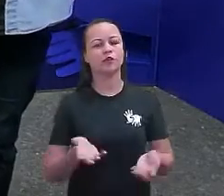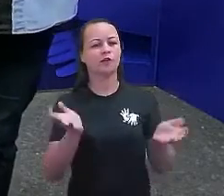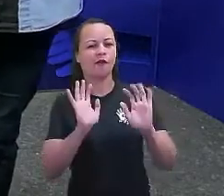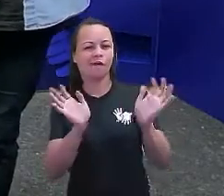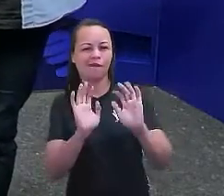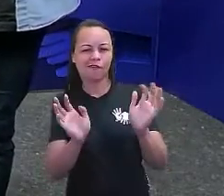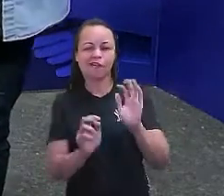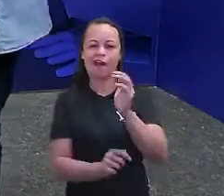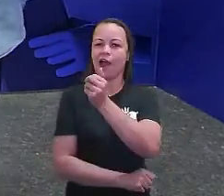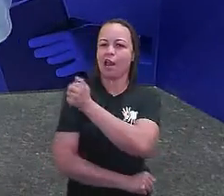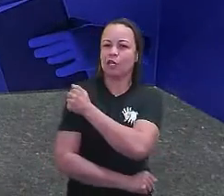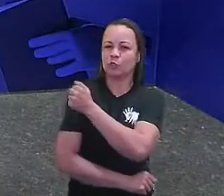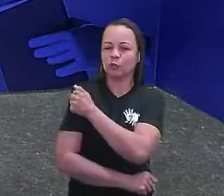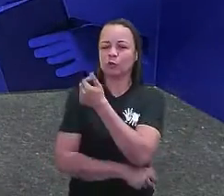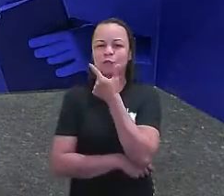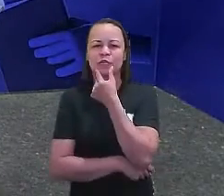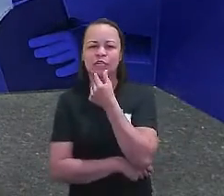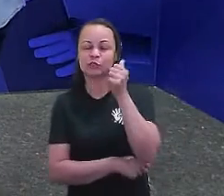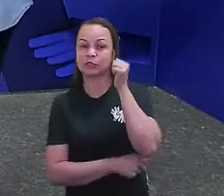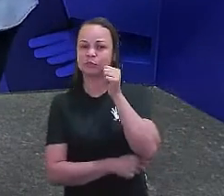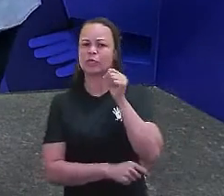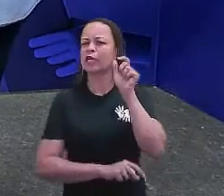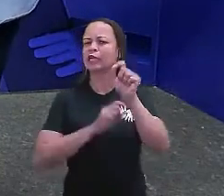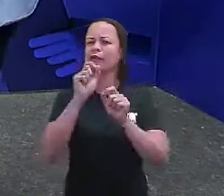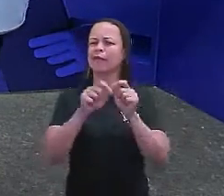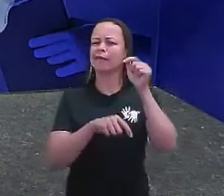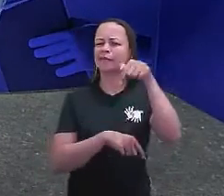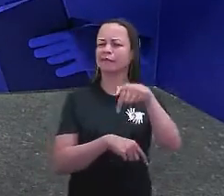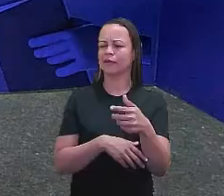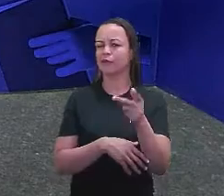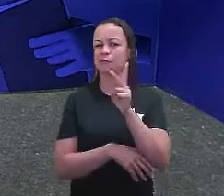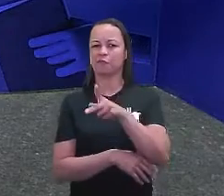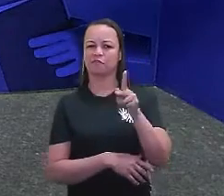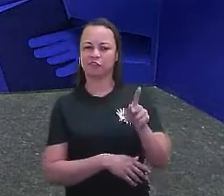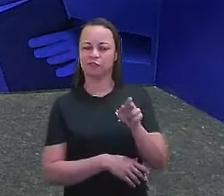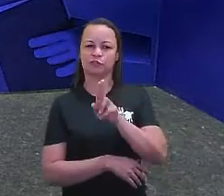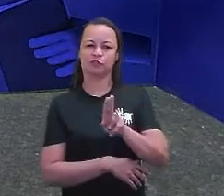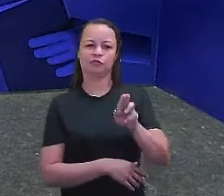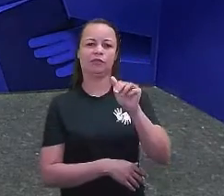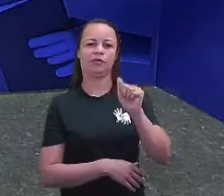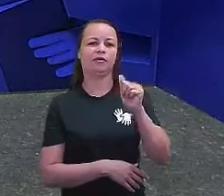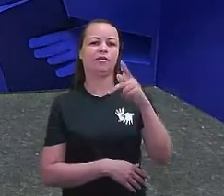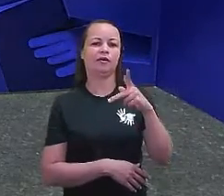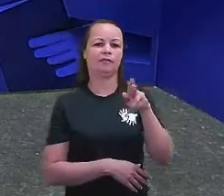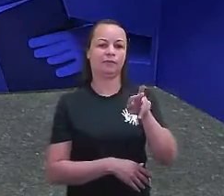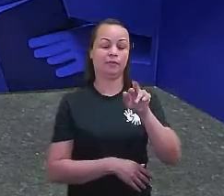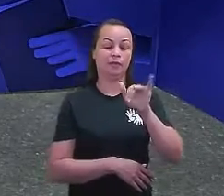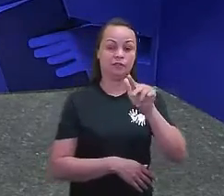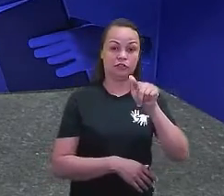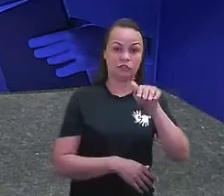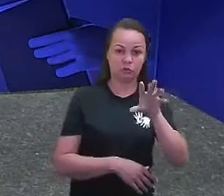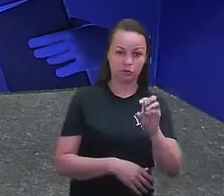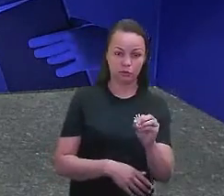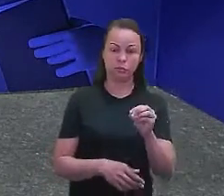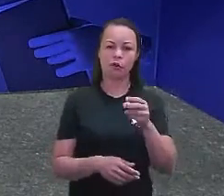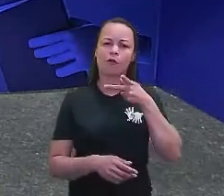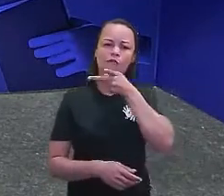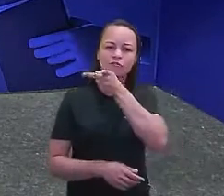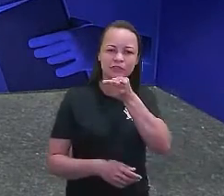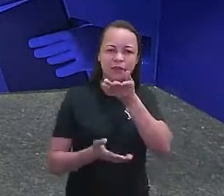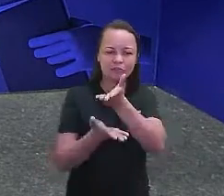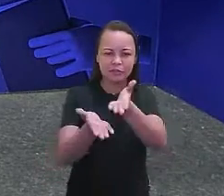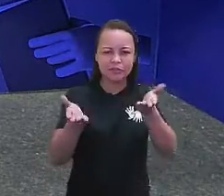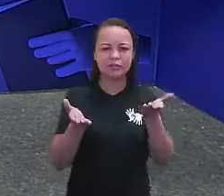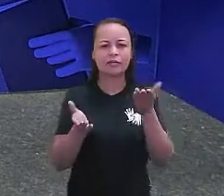Salve, salve, aluna e aluno, quem é que está aqui na área? O professor Aprígio, para te convidar a assistir mais uma aula de um conteúdo,